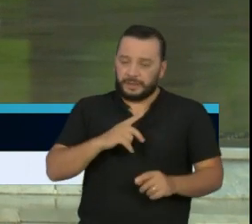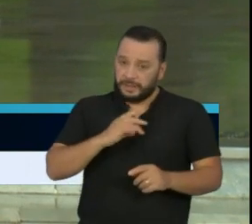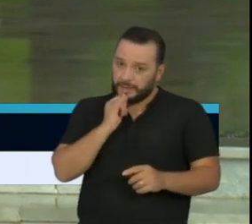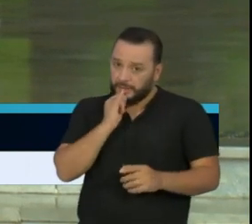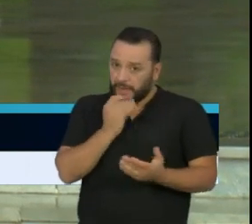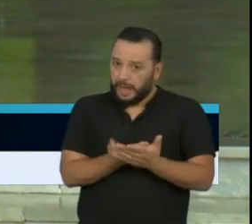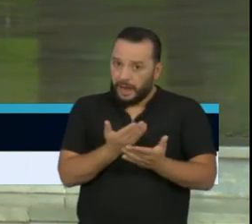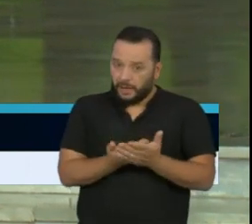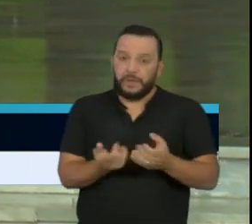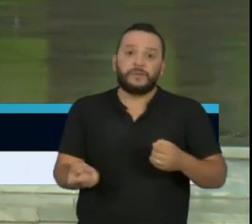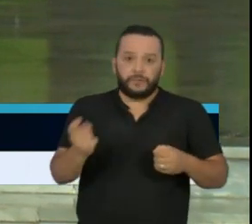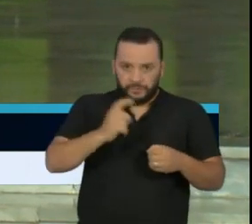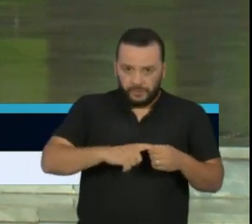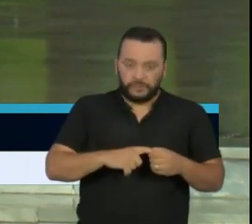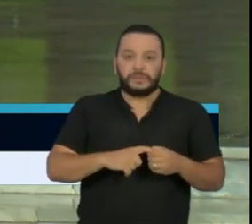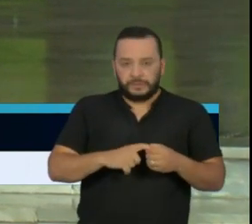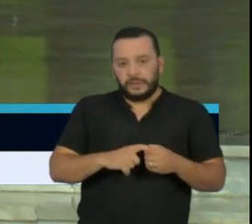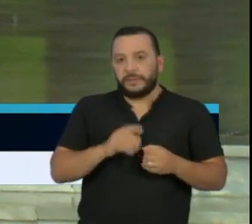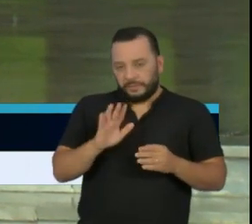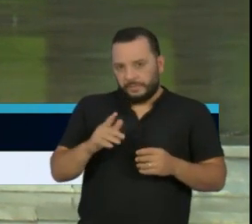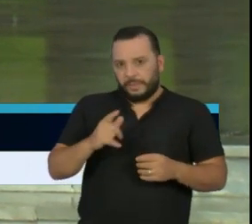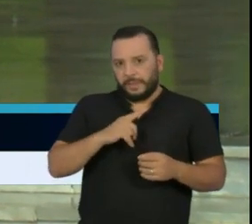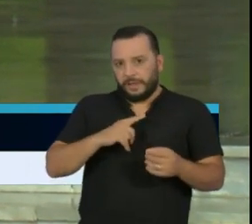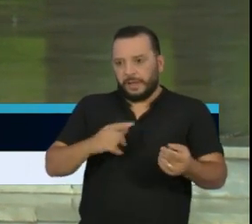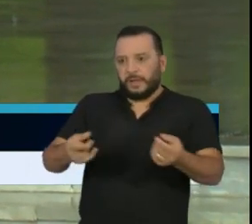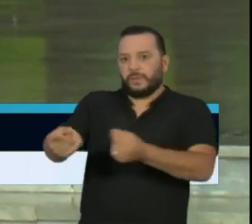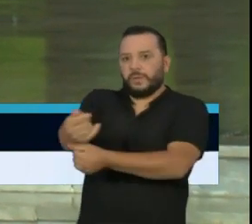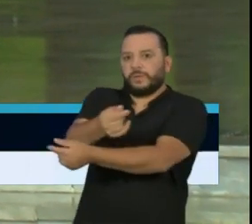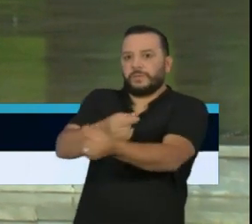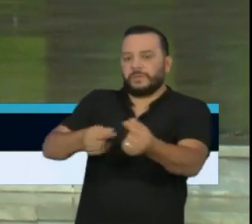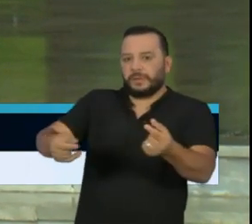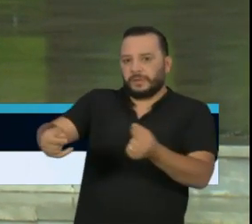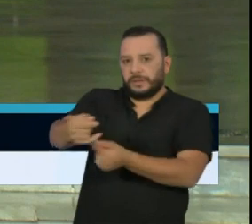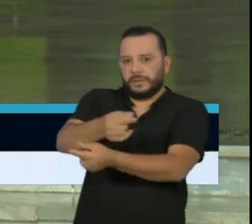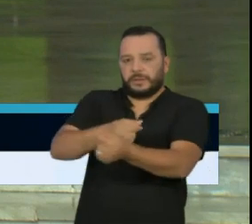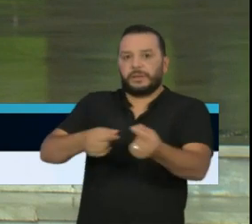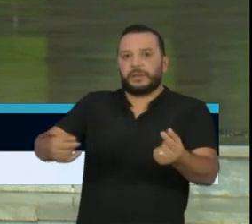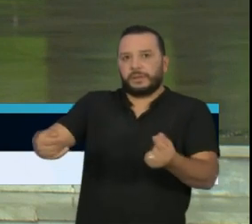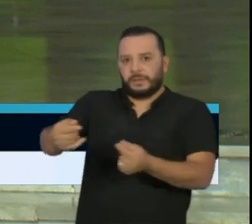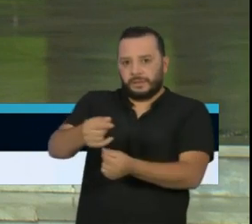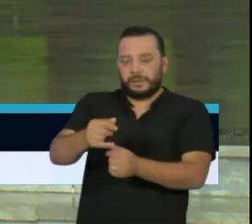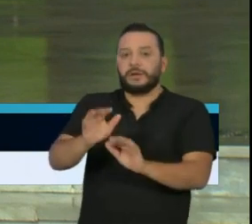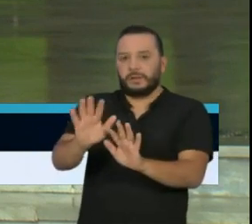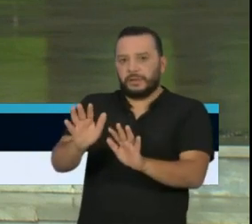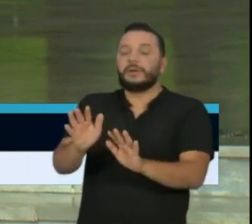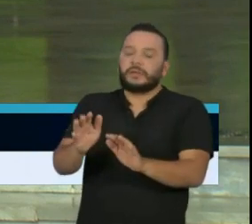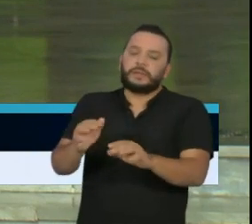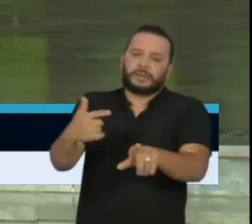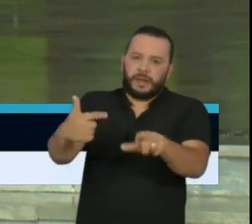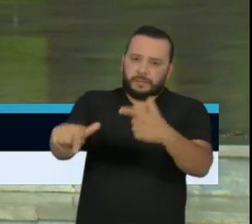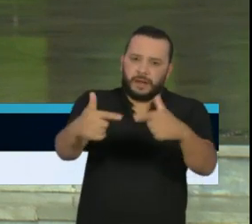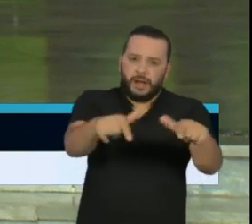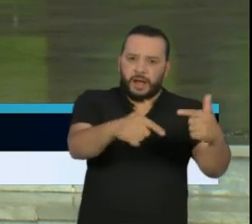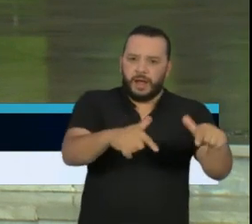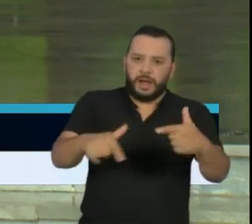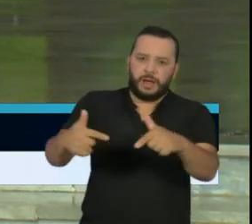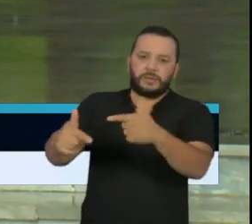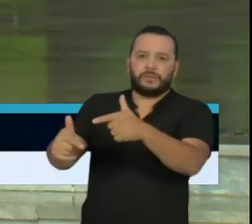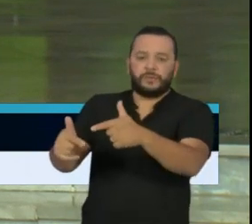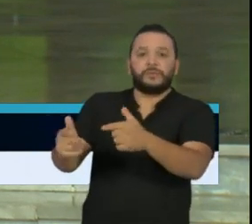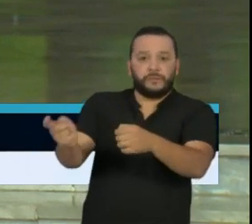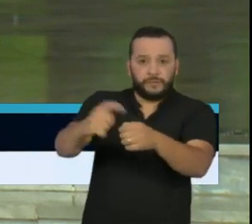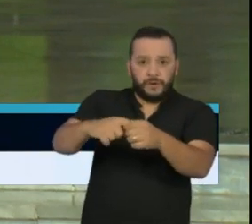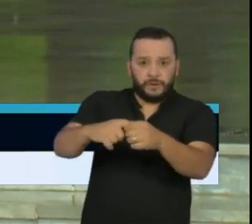retoma uma atividade econômica, se tem a necessidade de que pais e mães possam contar com o sistema público de ensino para que